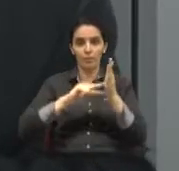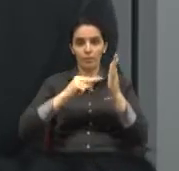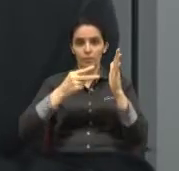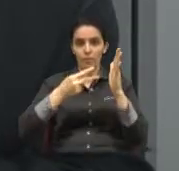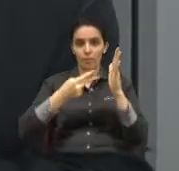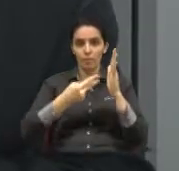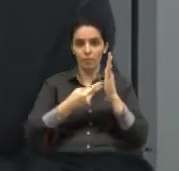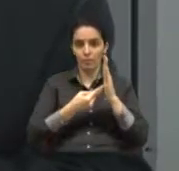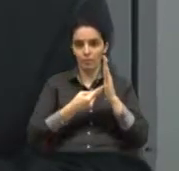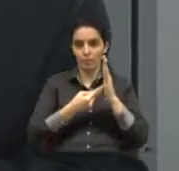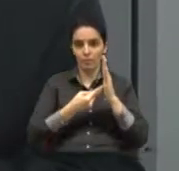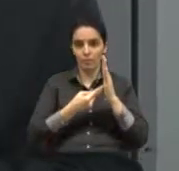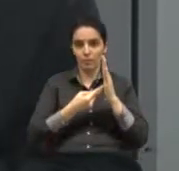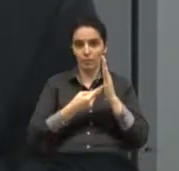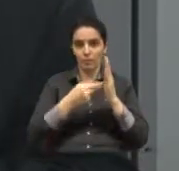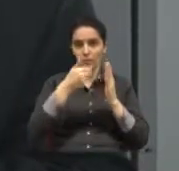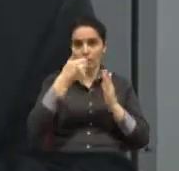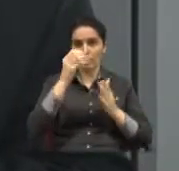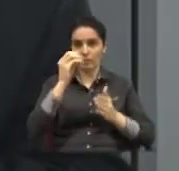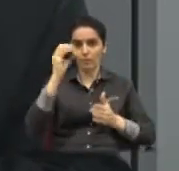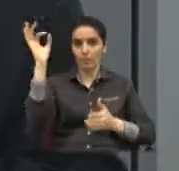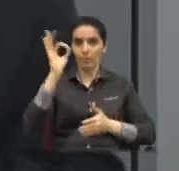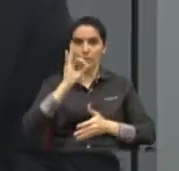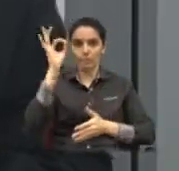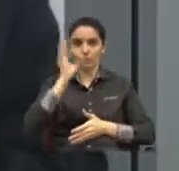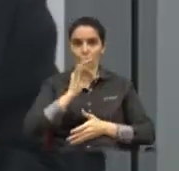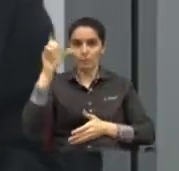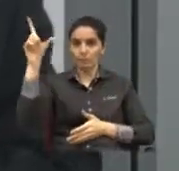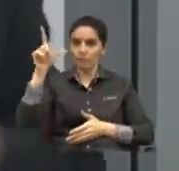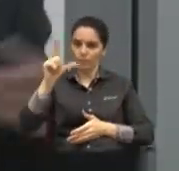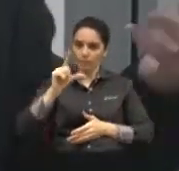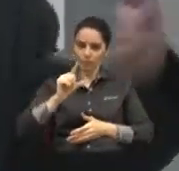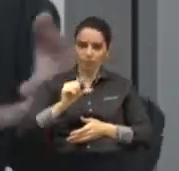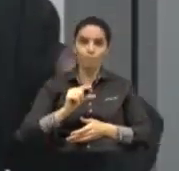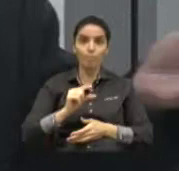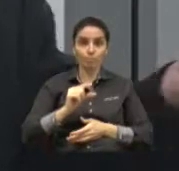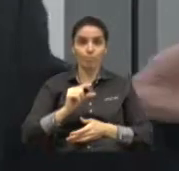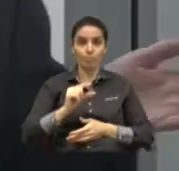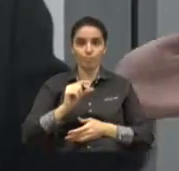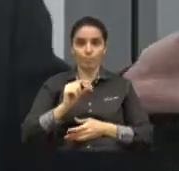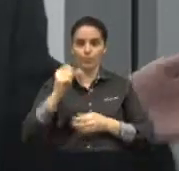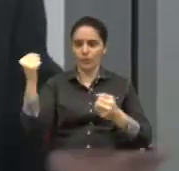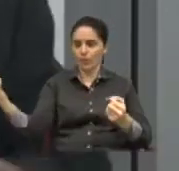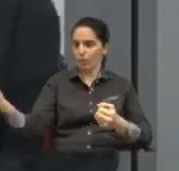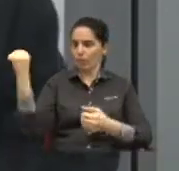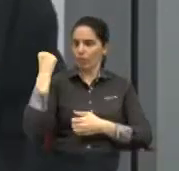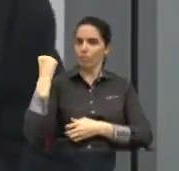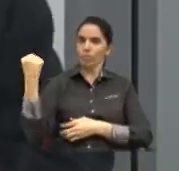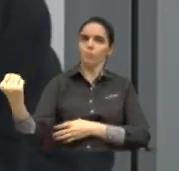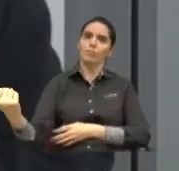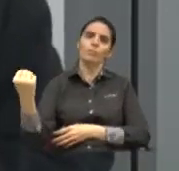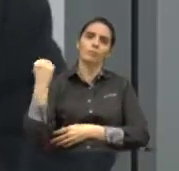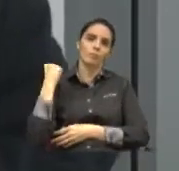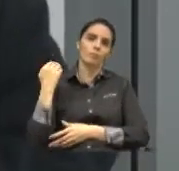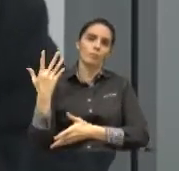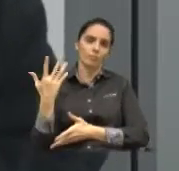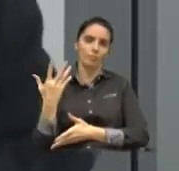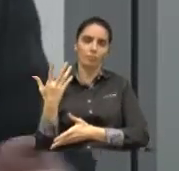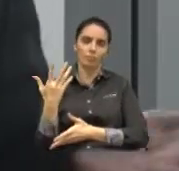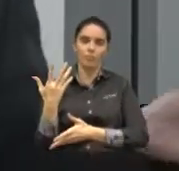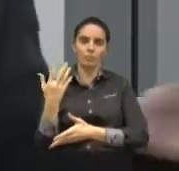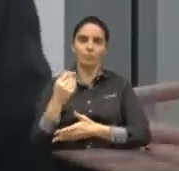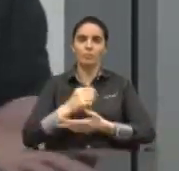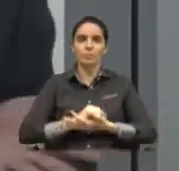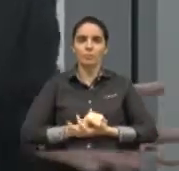encurta a sobrevida dele em 10%. Então, se ficar lá numa academia, no caso aqui específico citado,